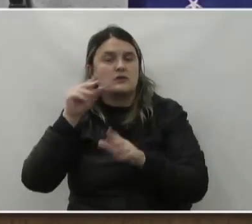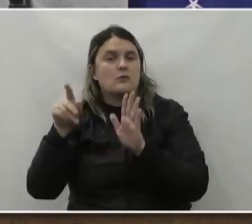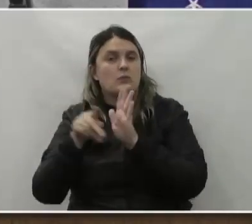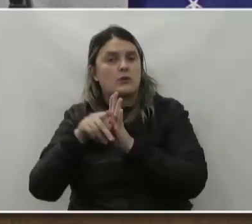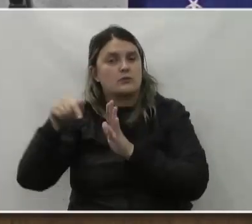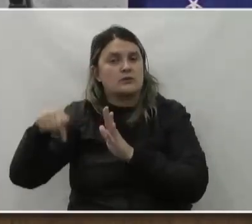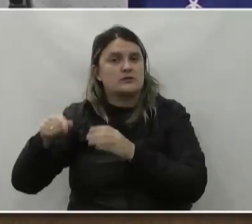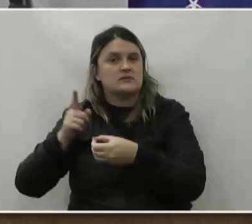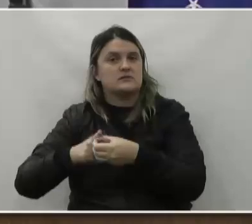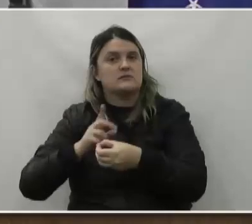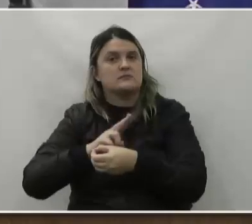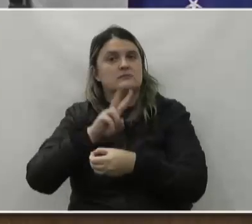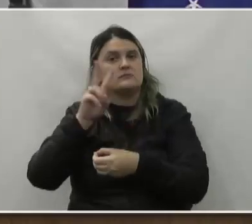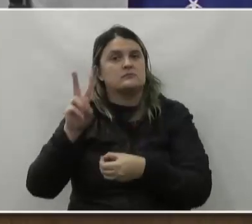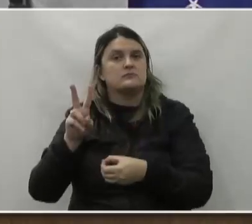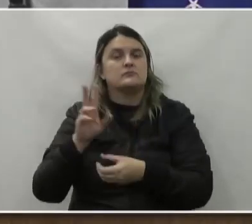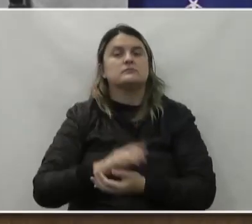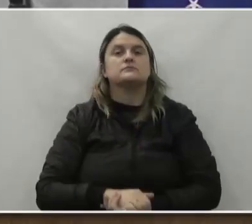Vitória.